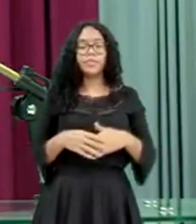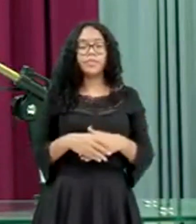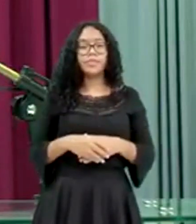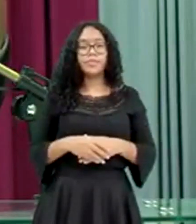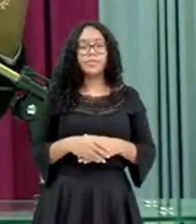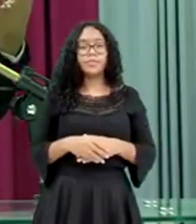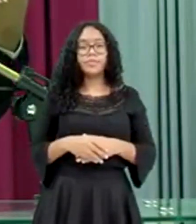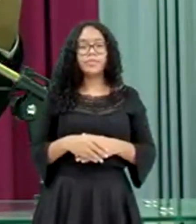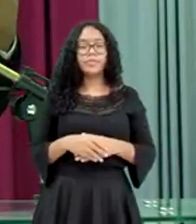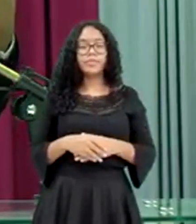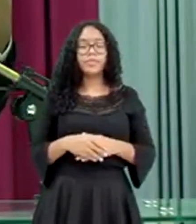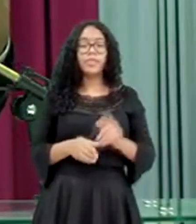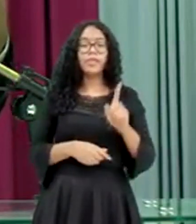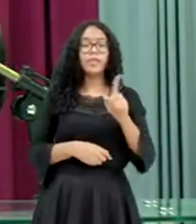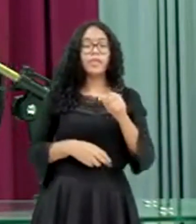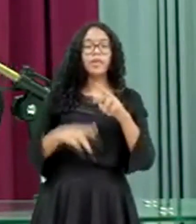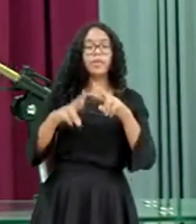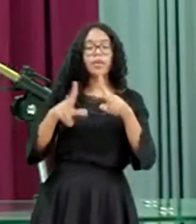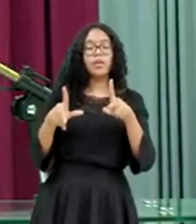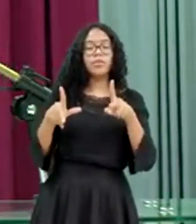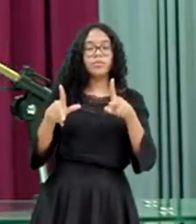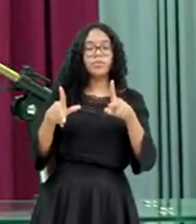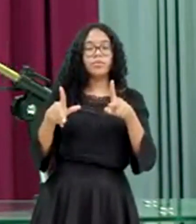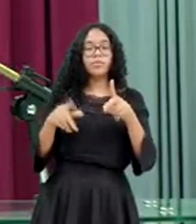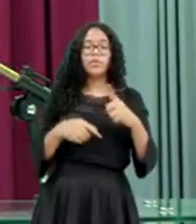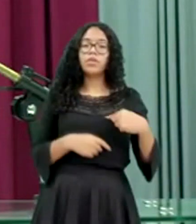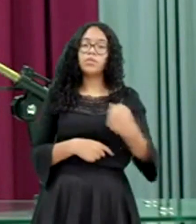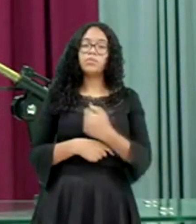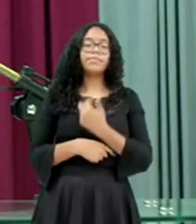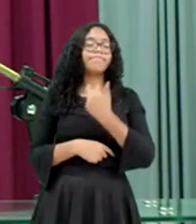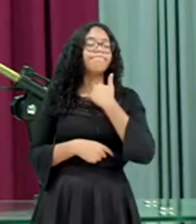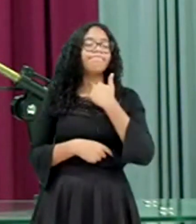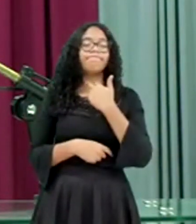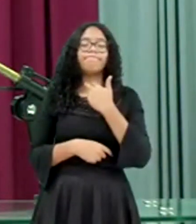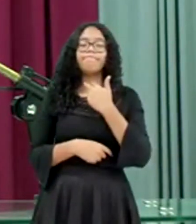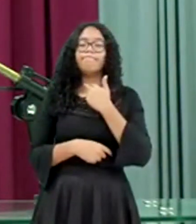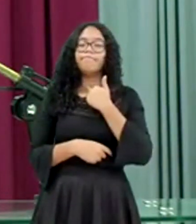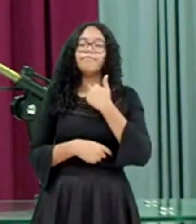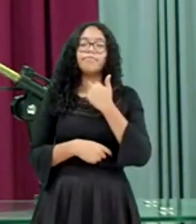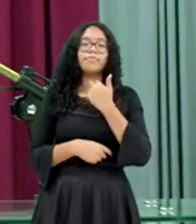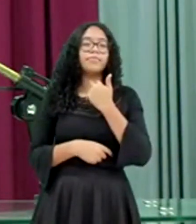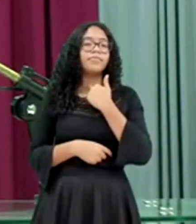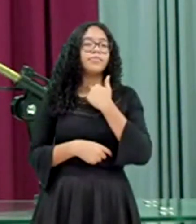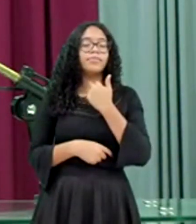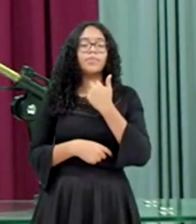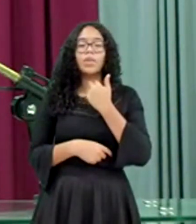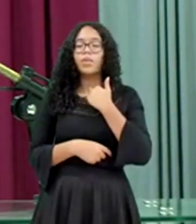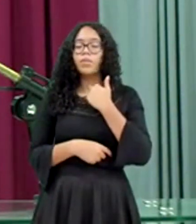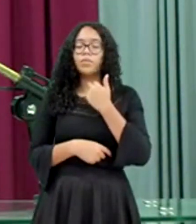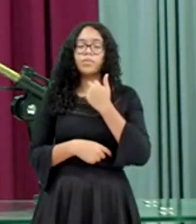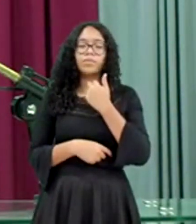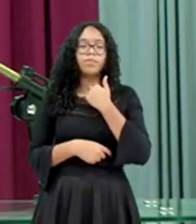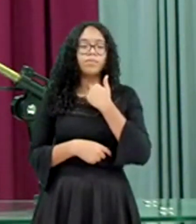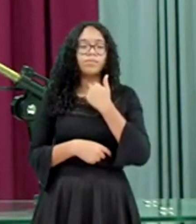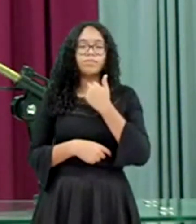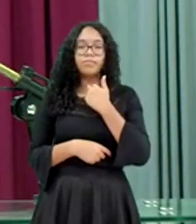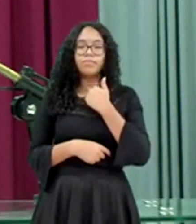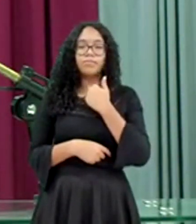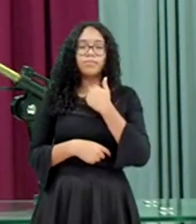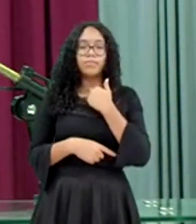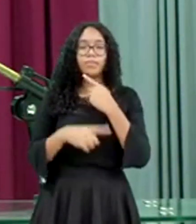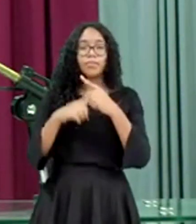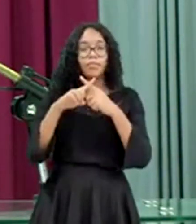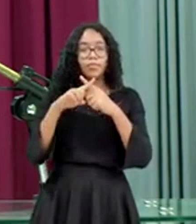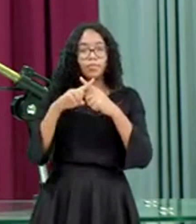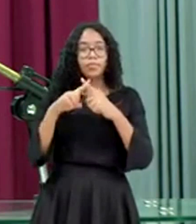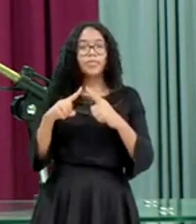Esta foi a grande diferença. Nós não podemos, nós não temos condições, mas aquele que nos